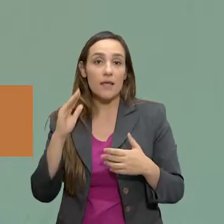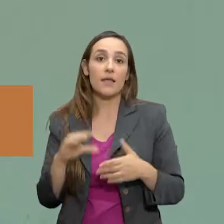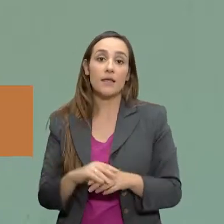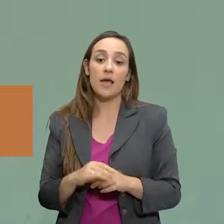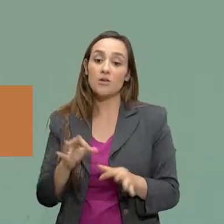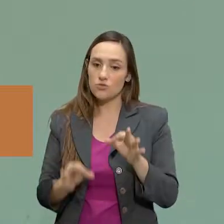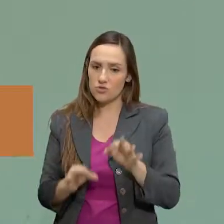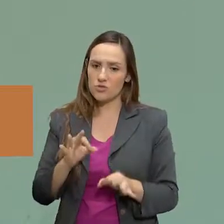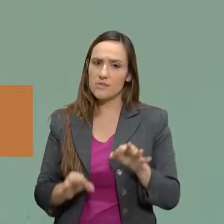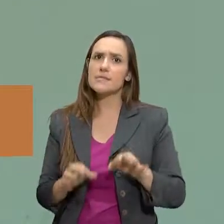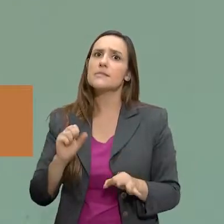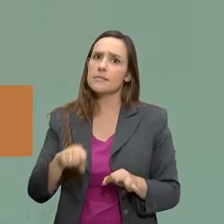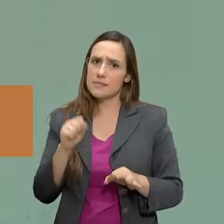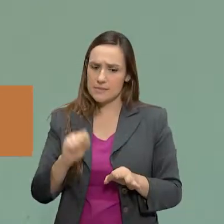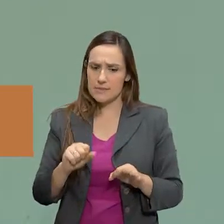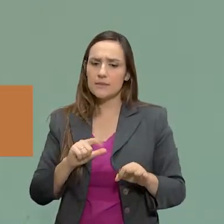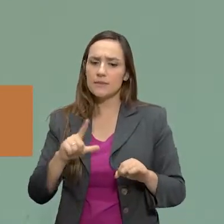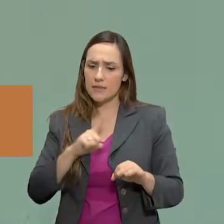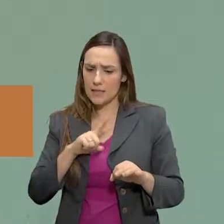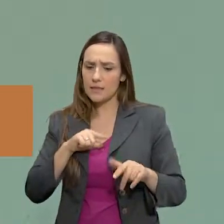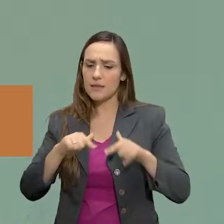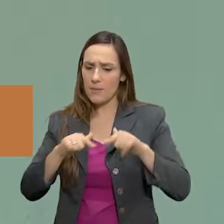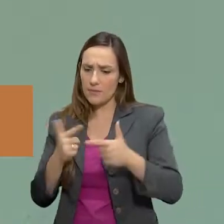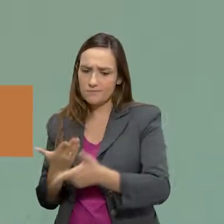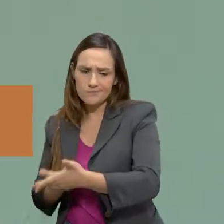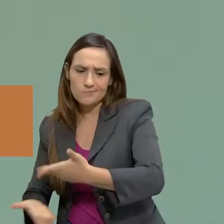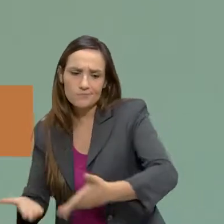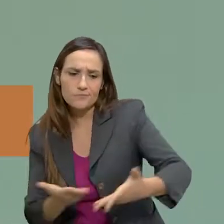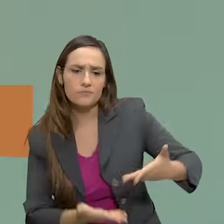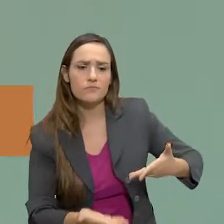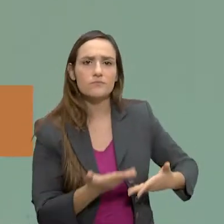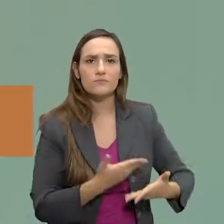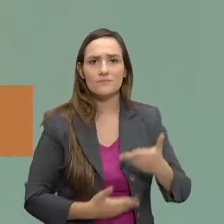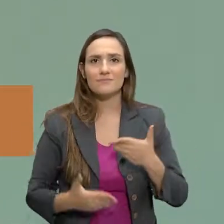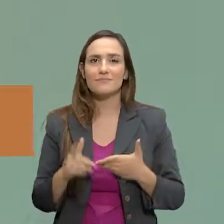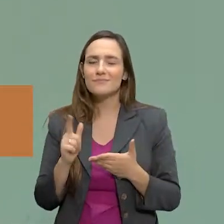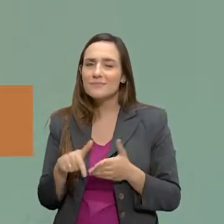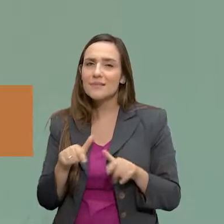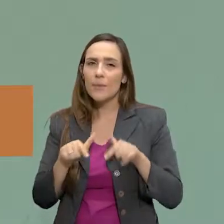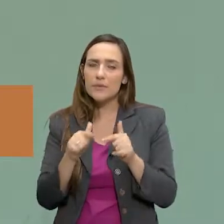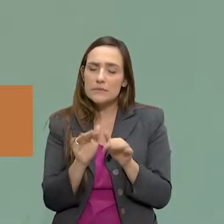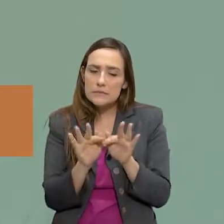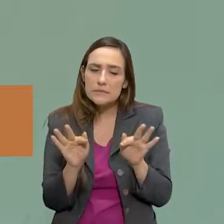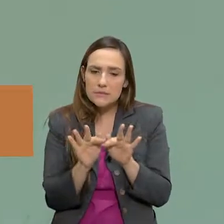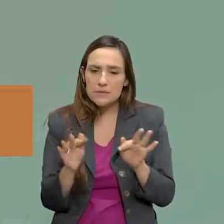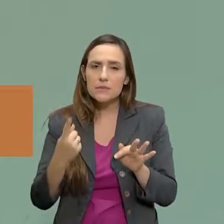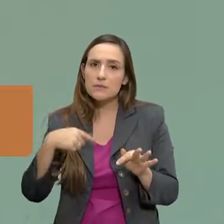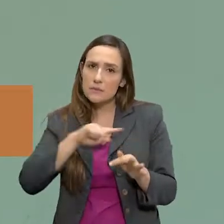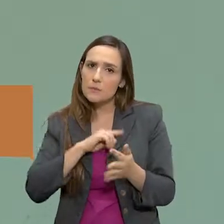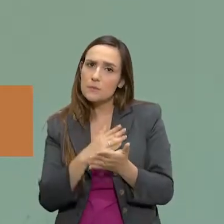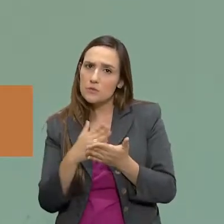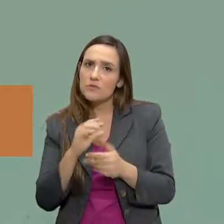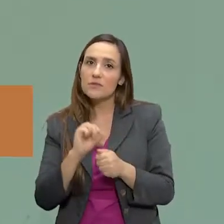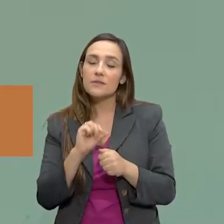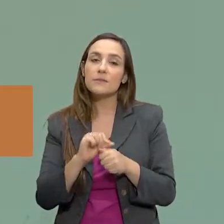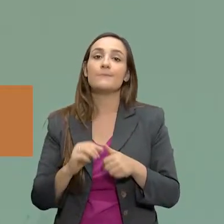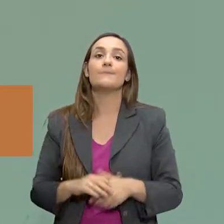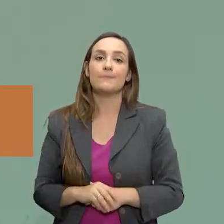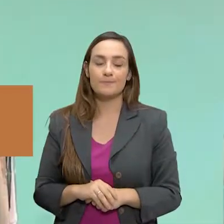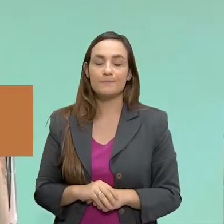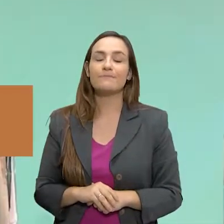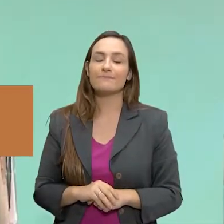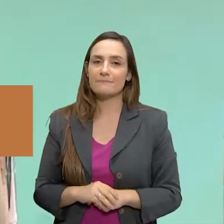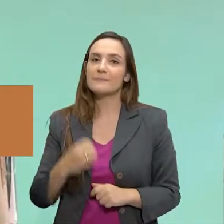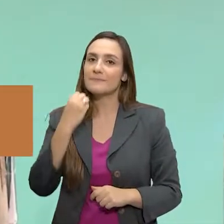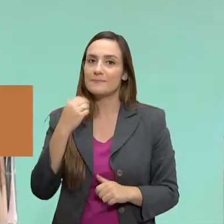para a justiça, entender que é feito um trabalho em rede sim, né? E que é possível. Então foi esse trabalho de formiguinha aí que a gente começou a fazer com as